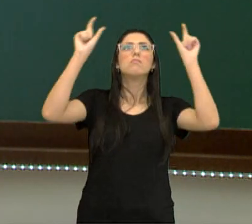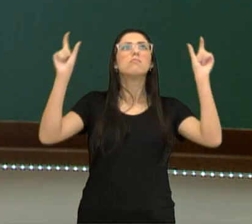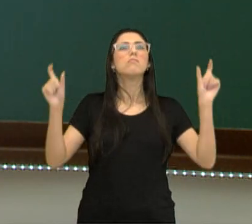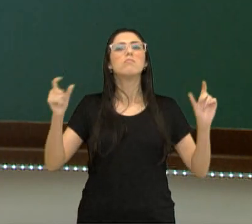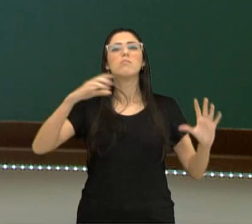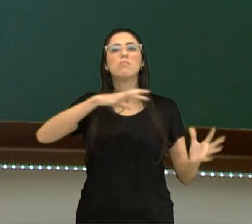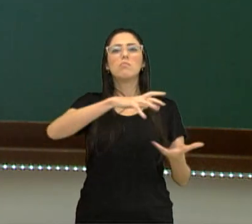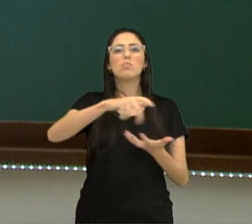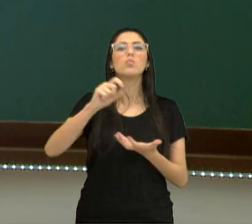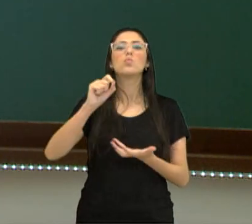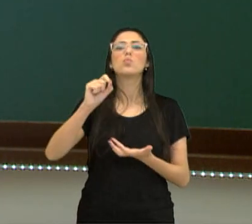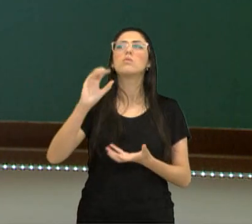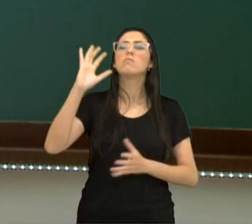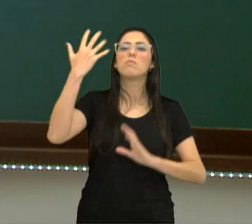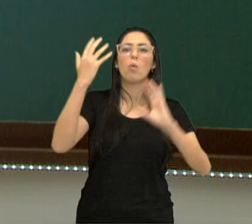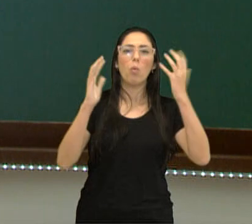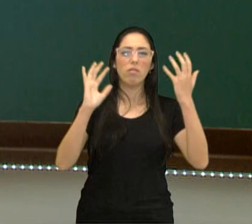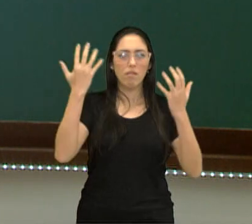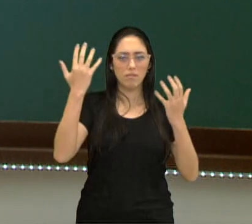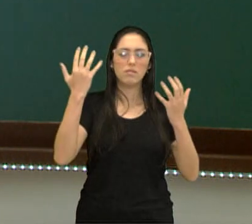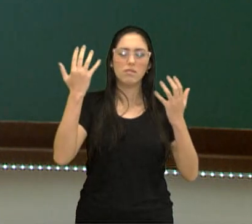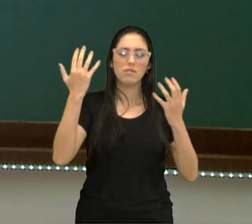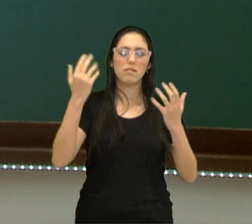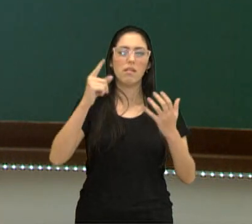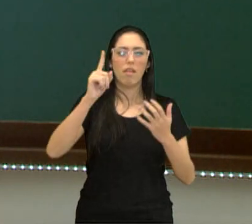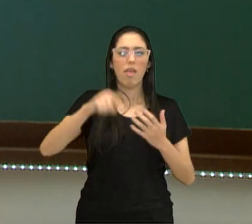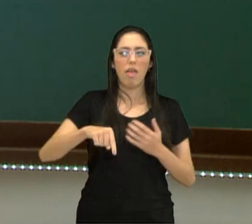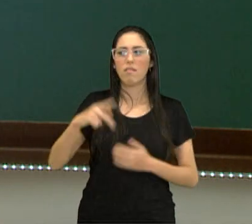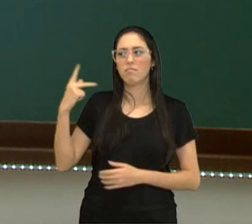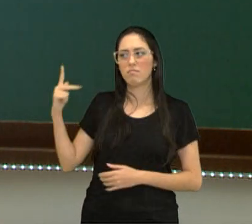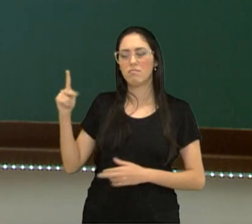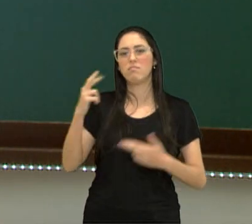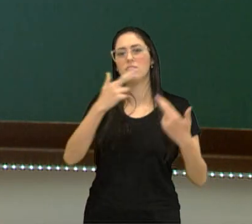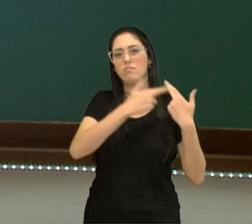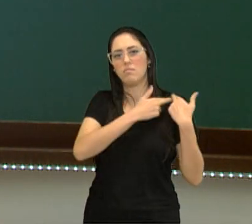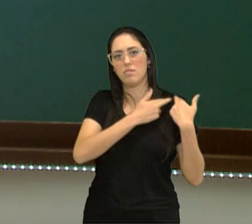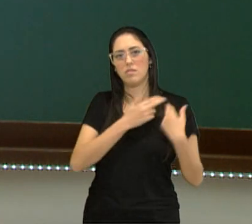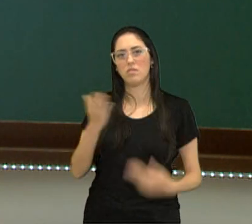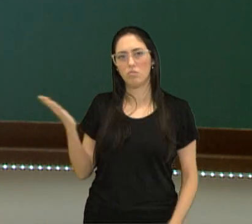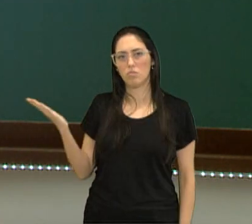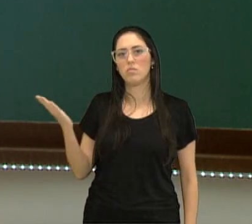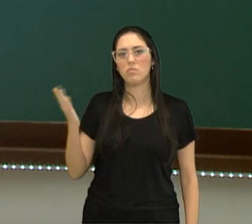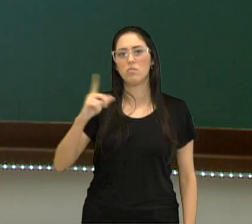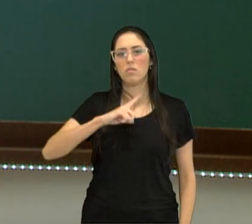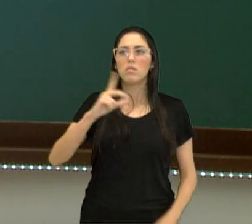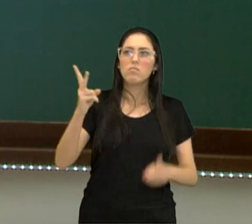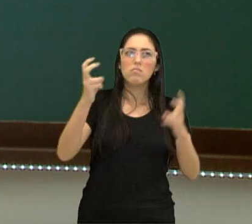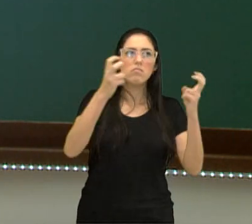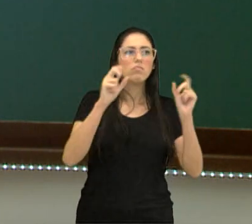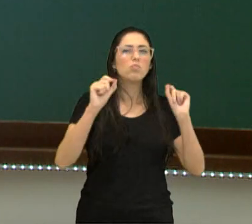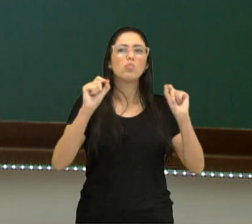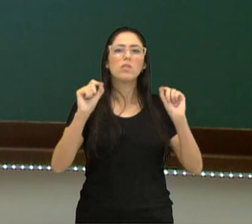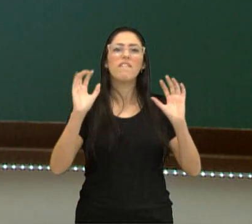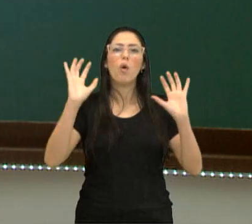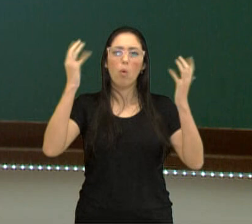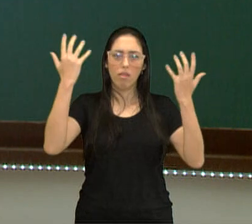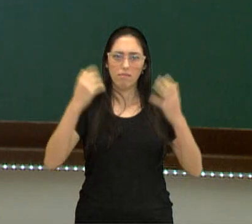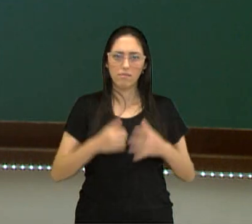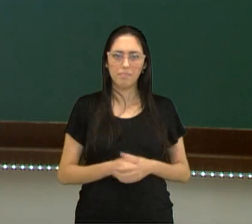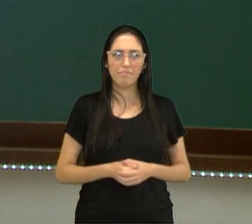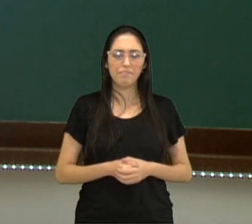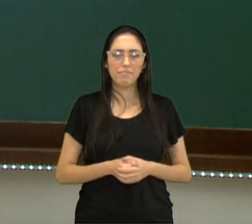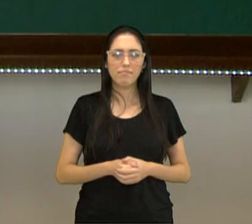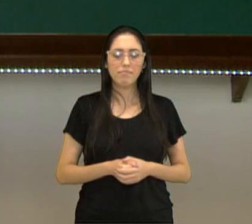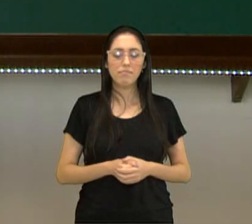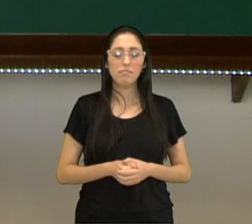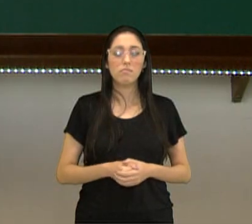conforme eu já disse aqui, é a meteorologia que vai fazer as análises da condição do tempo. E quando eu estou